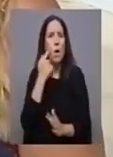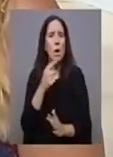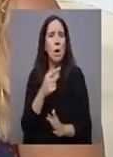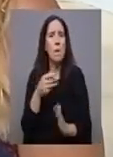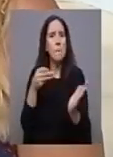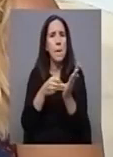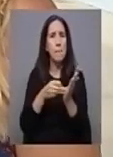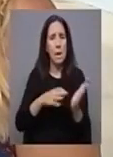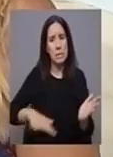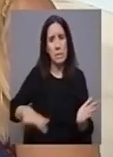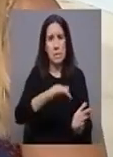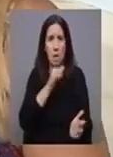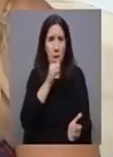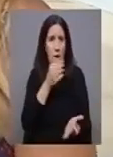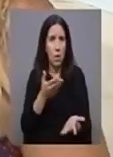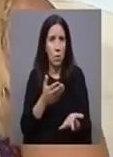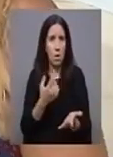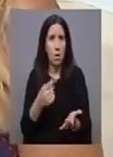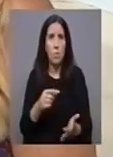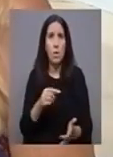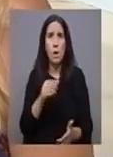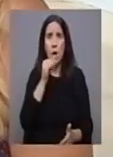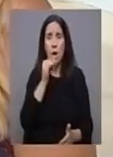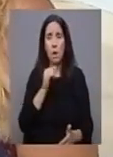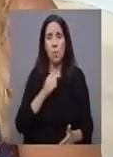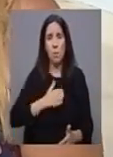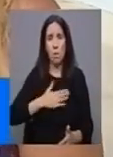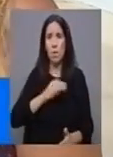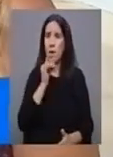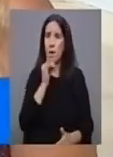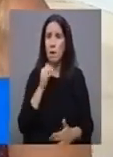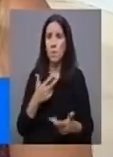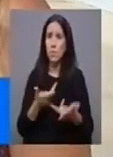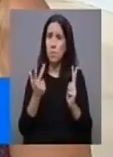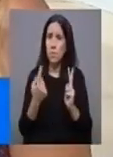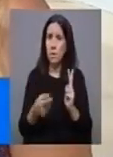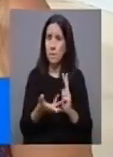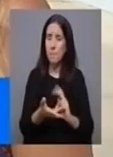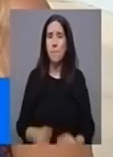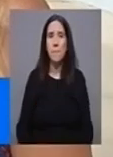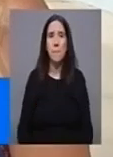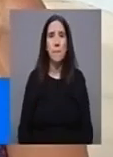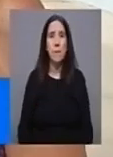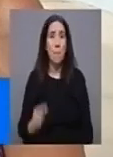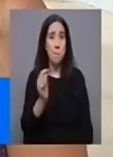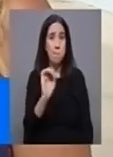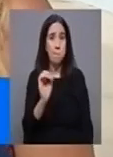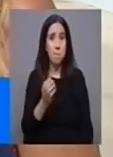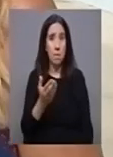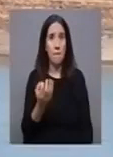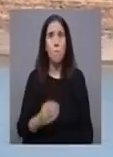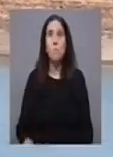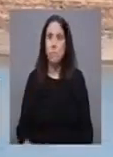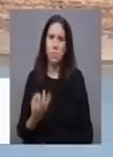utilizar esta água, que a Águas do Algarve tem disponível para entrega. E disponibiliza gratuitamente, inclusive. Sim,